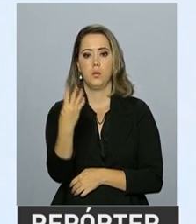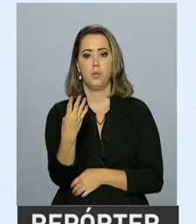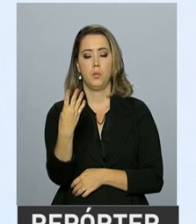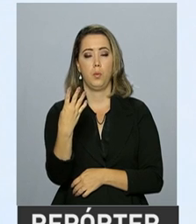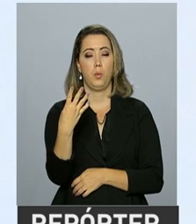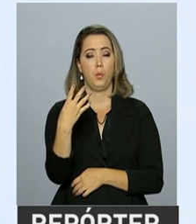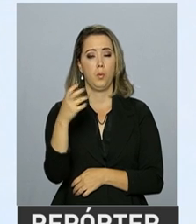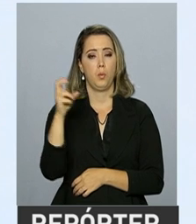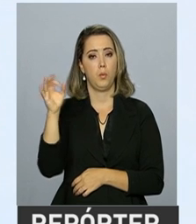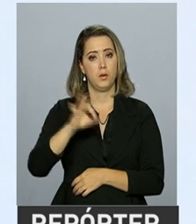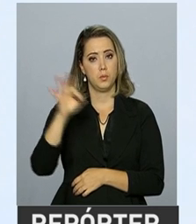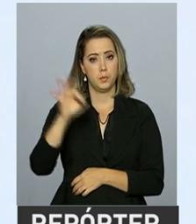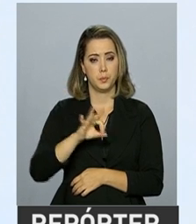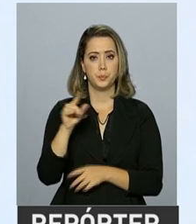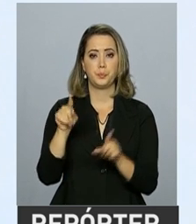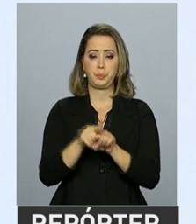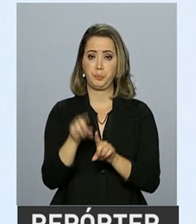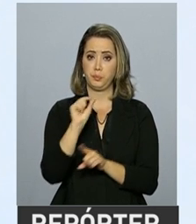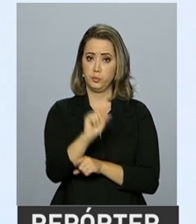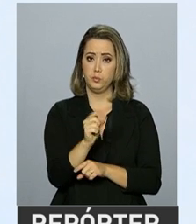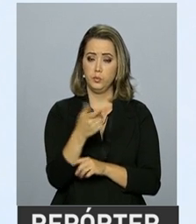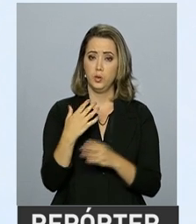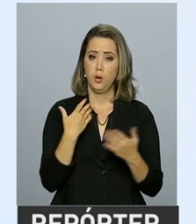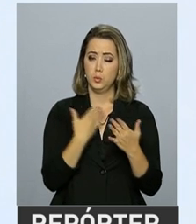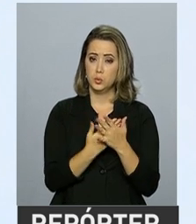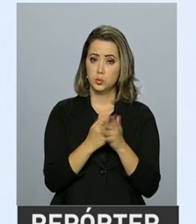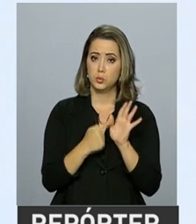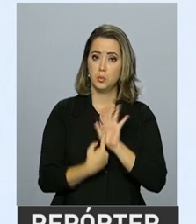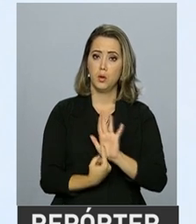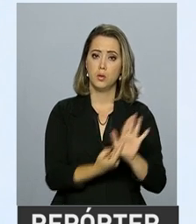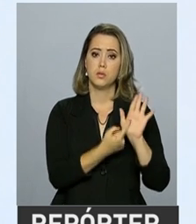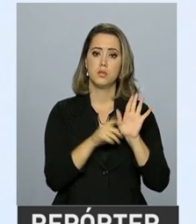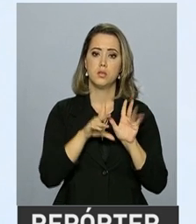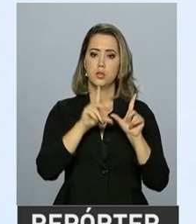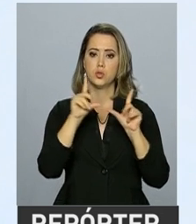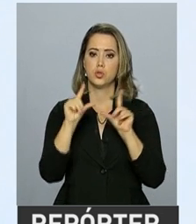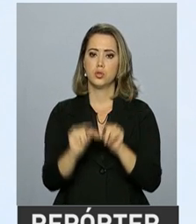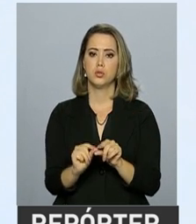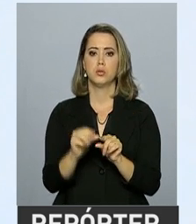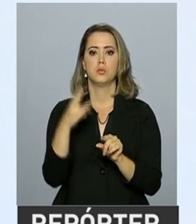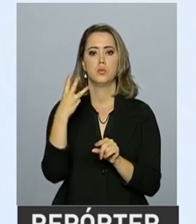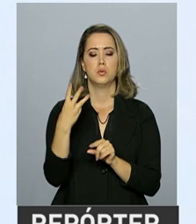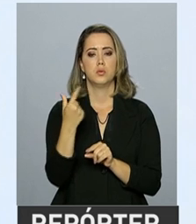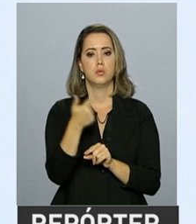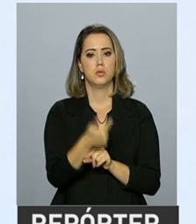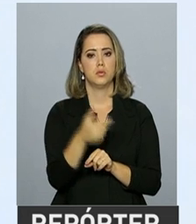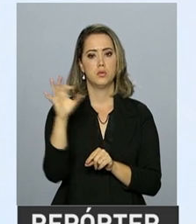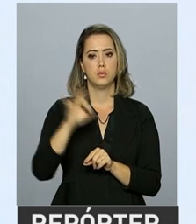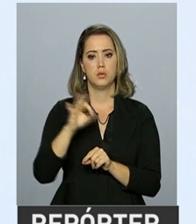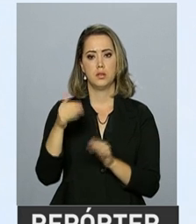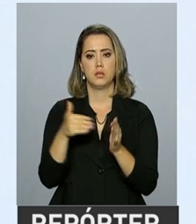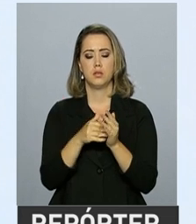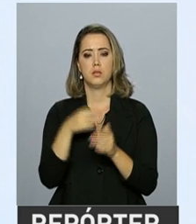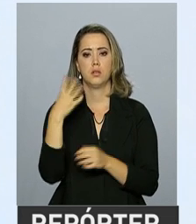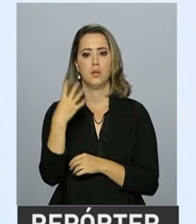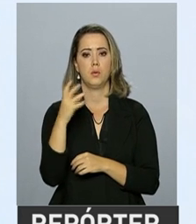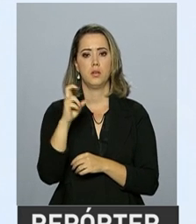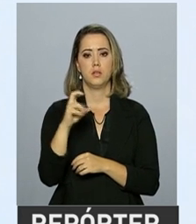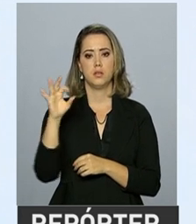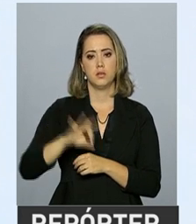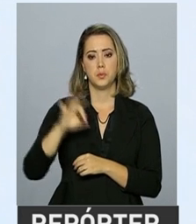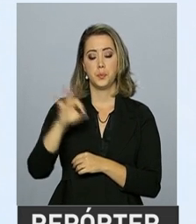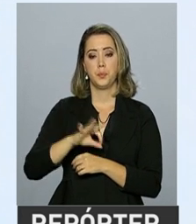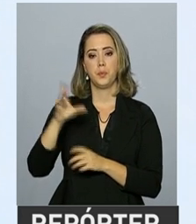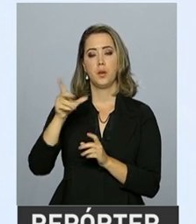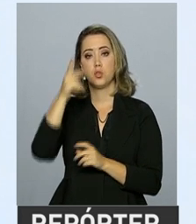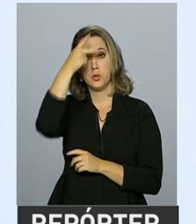85% de cobertura de acordo com estudos a vacinação pode reduzir entre 32% e 45%